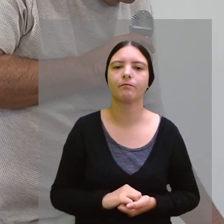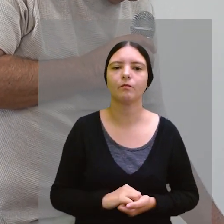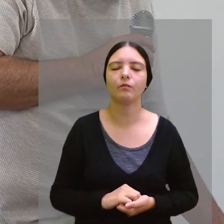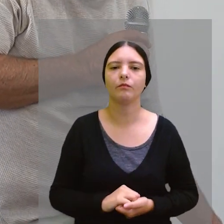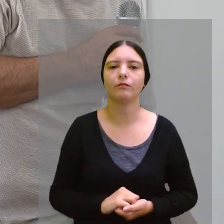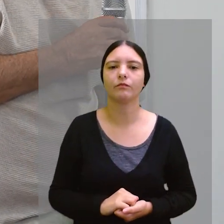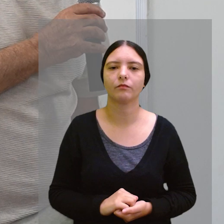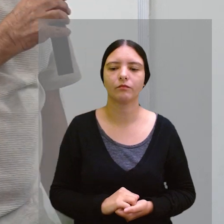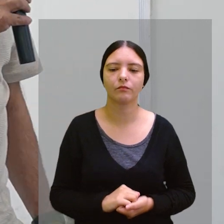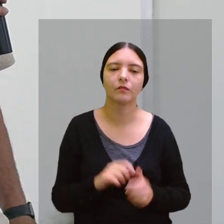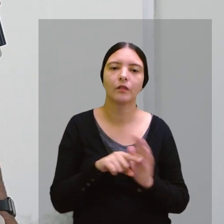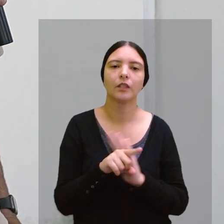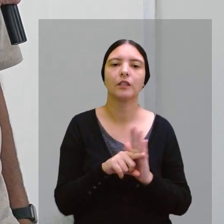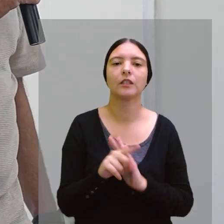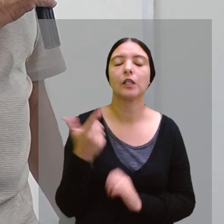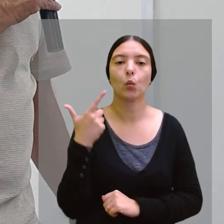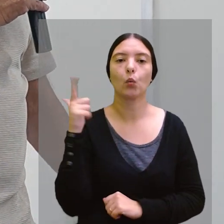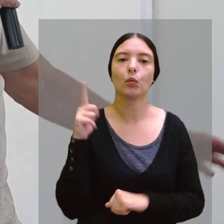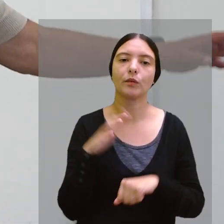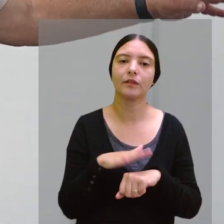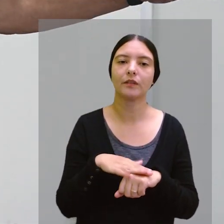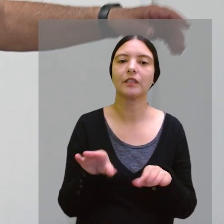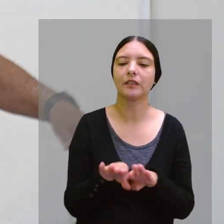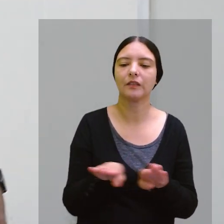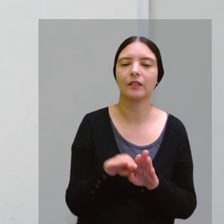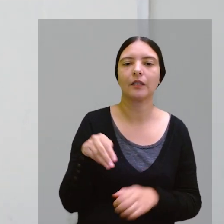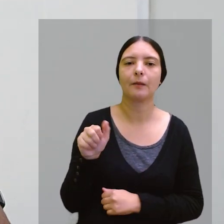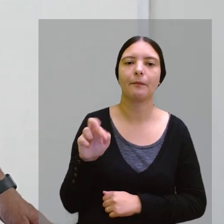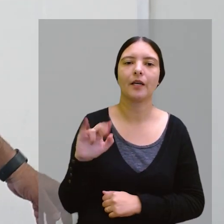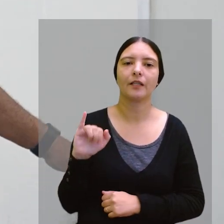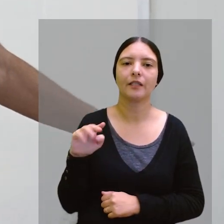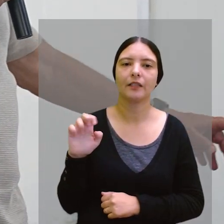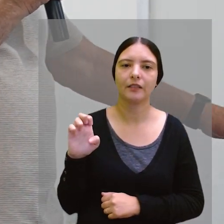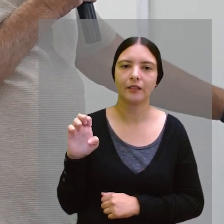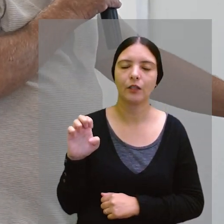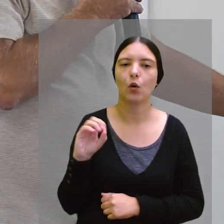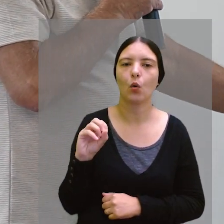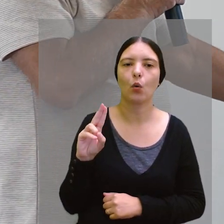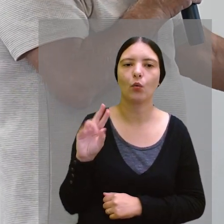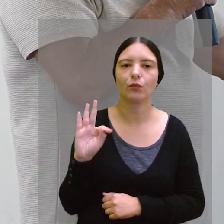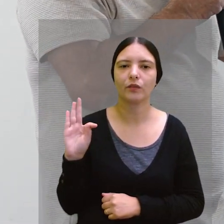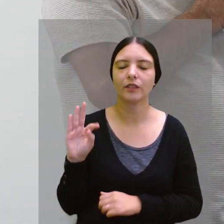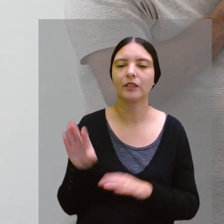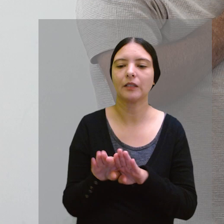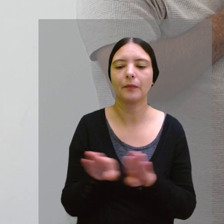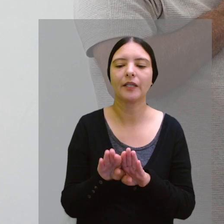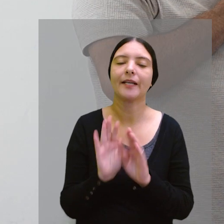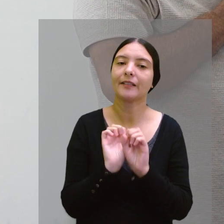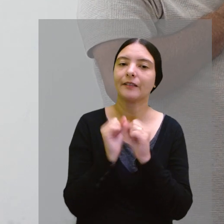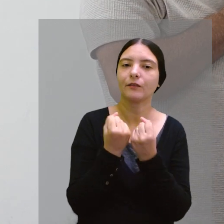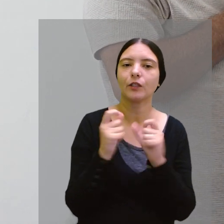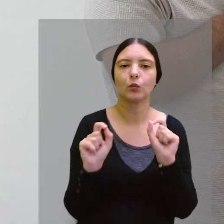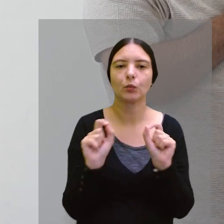Outra pesquisa que foi feita, essa Marianne Wolf, é o seguinte, ela defende